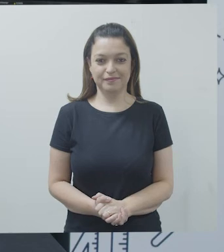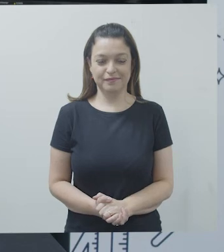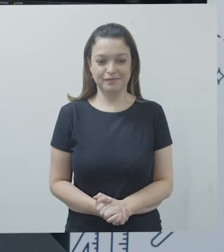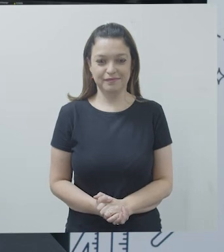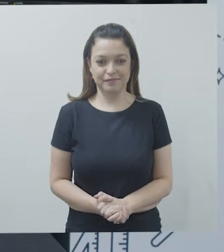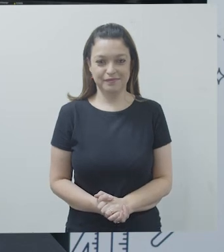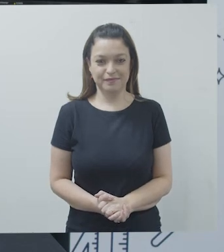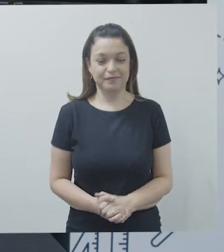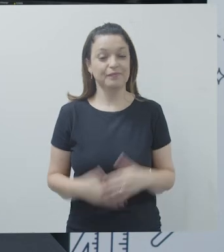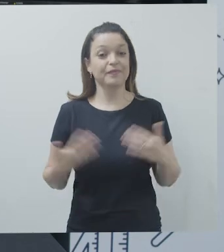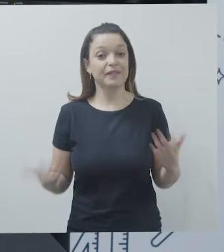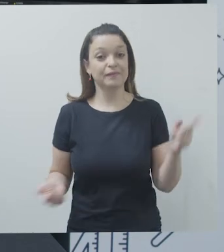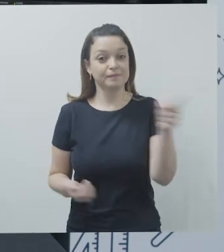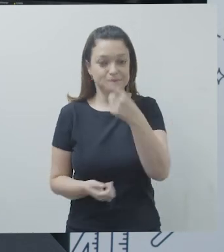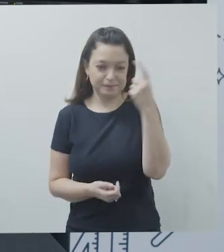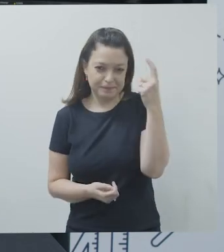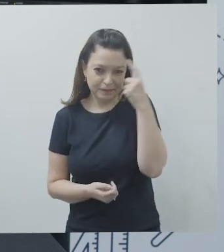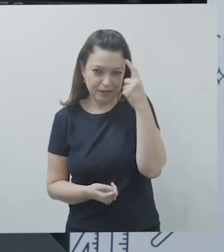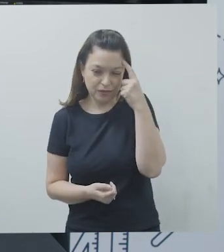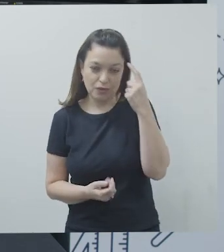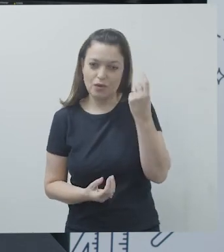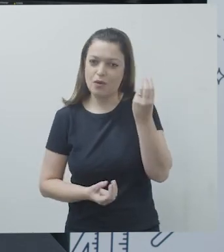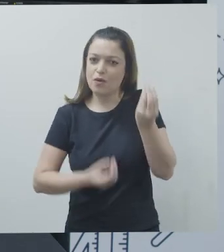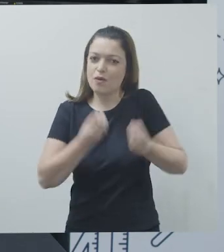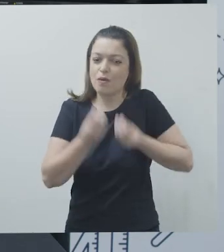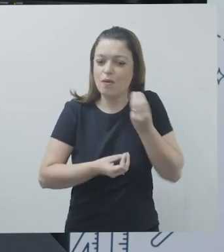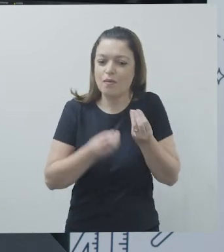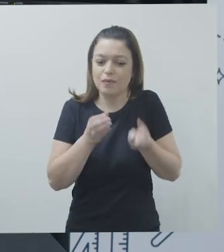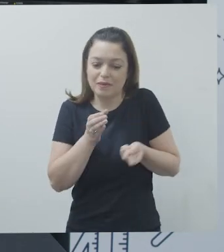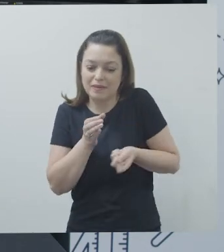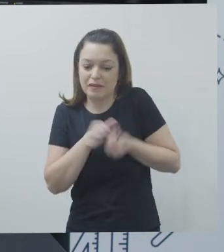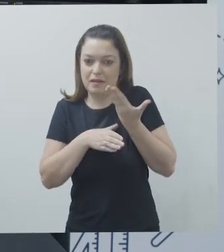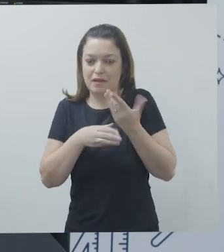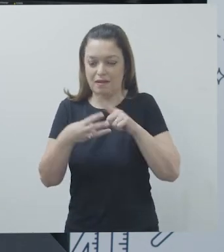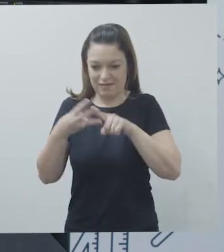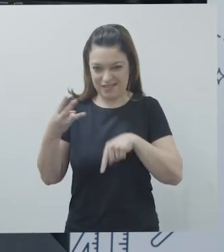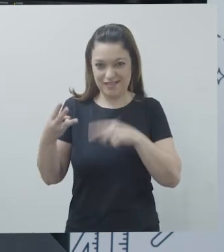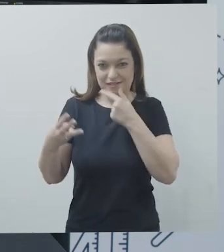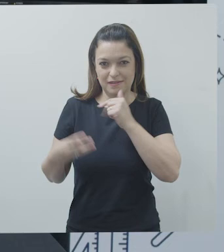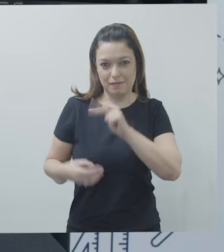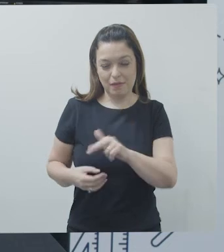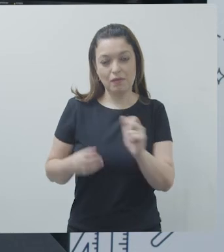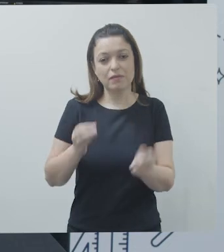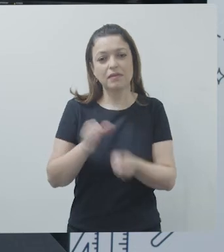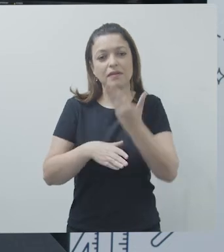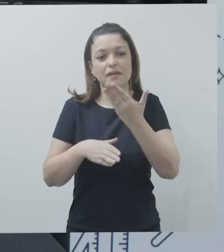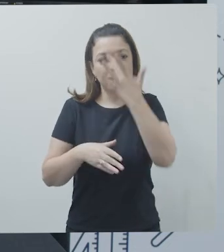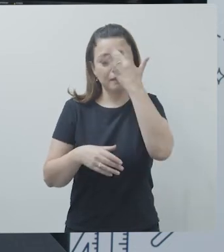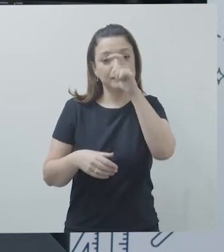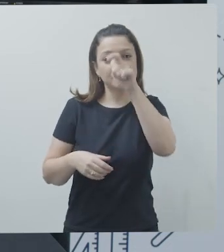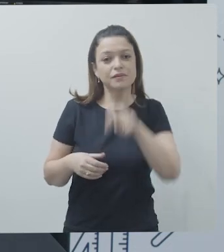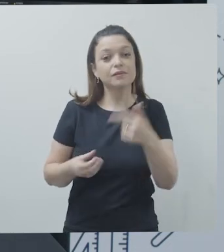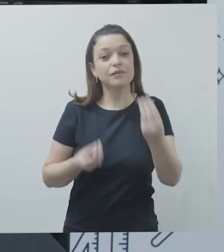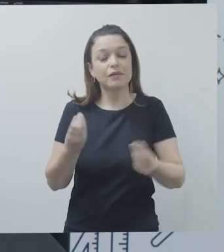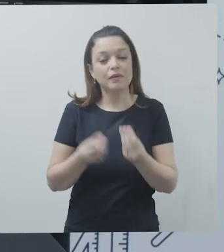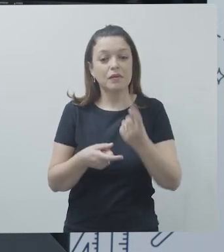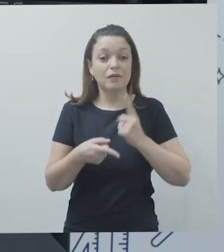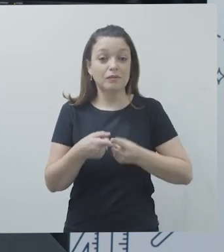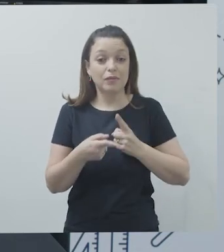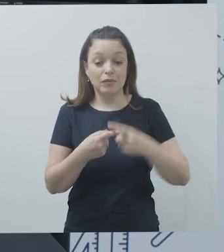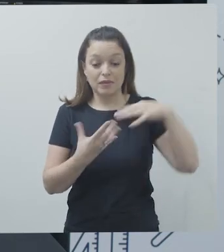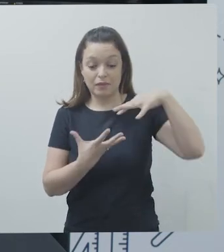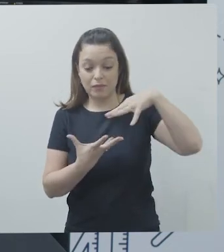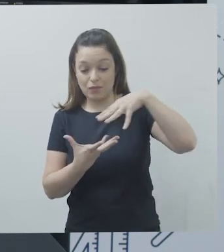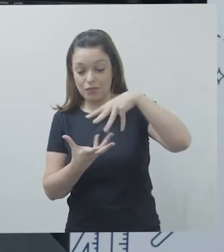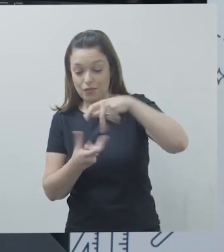Então, pensou aí como que esses deuses vão criar as pessoas? Porque afinal, o que adianta nós termos